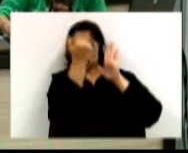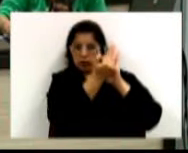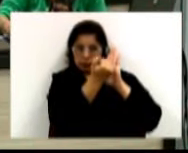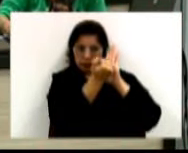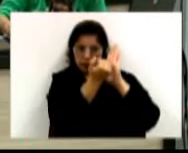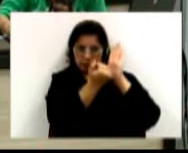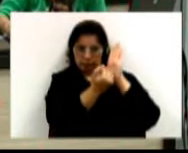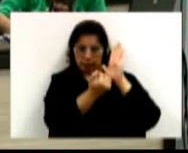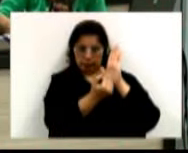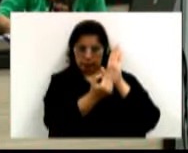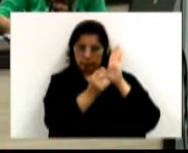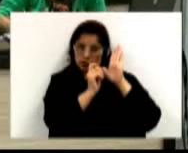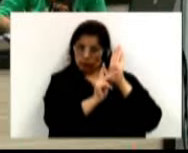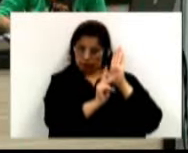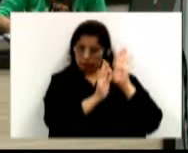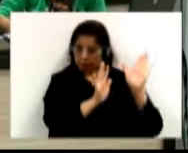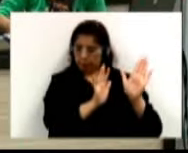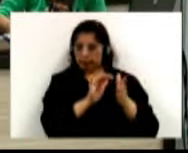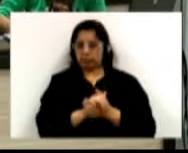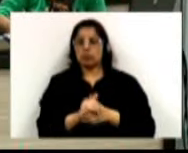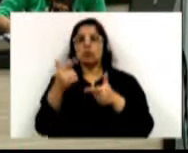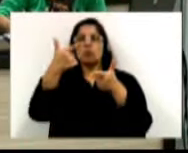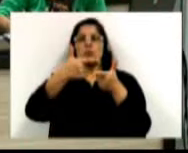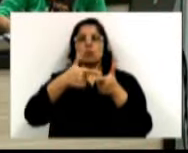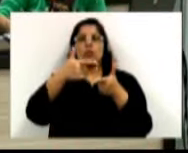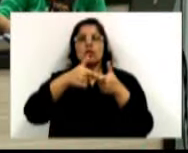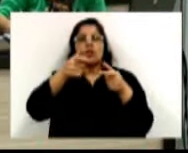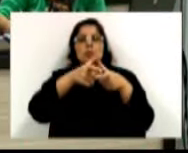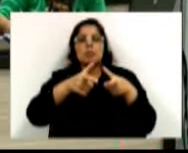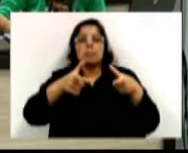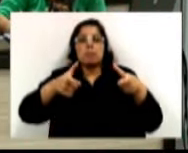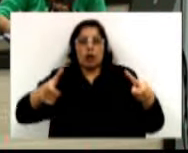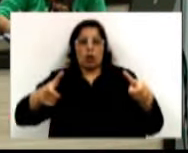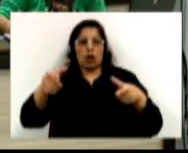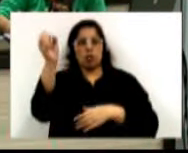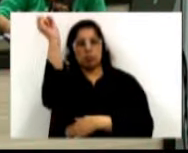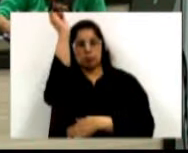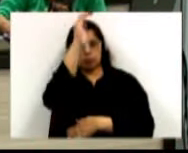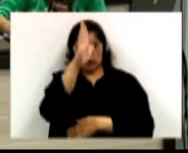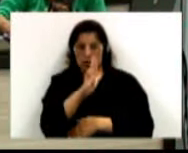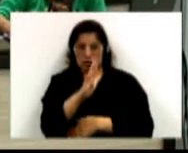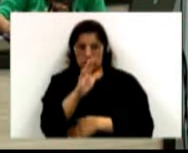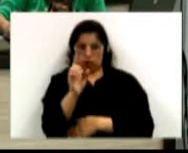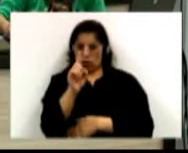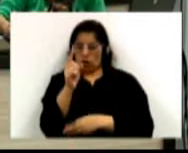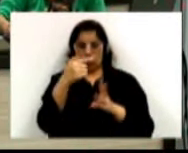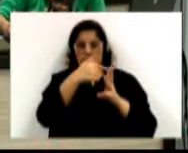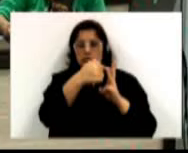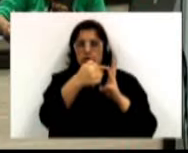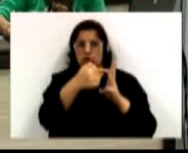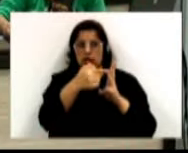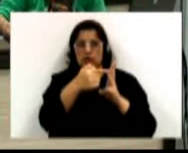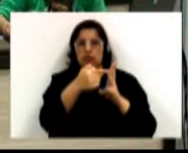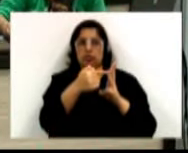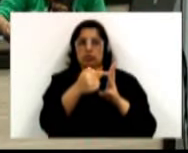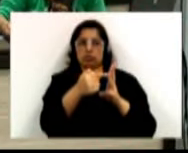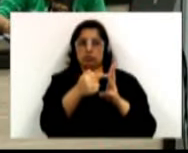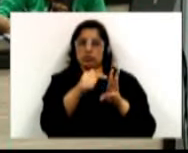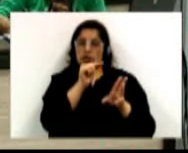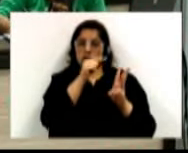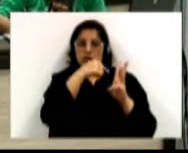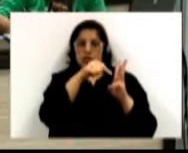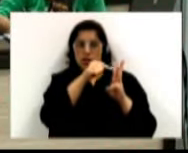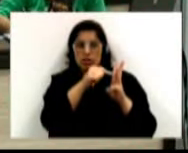brasileira. Então, o problema no Brasil não é a saúde, a educação e a segurança. Na verdade, isso é a solução